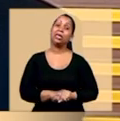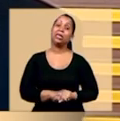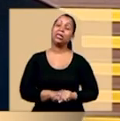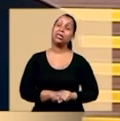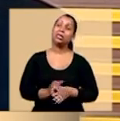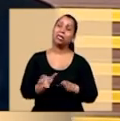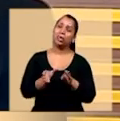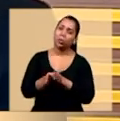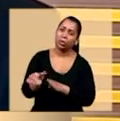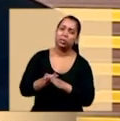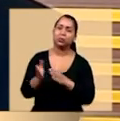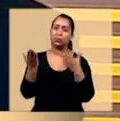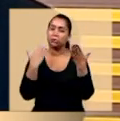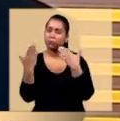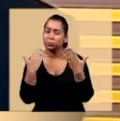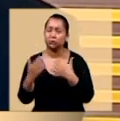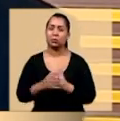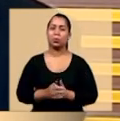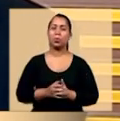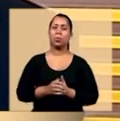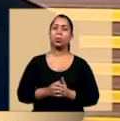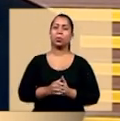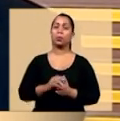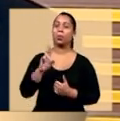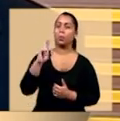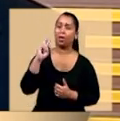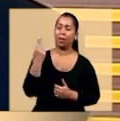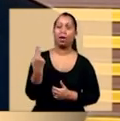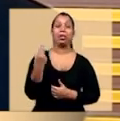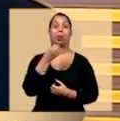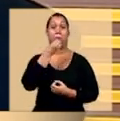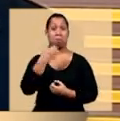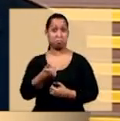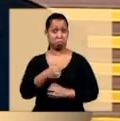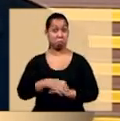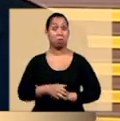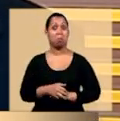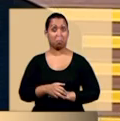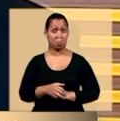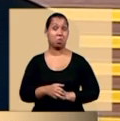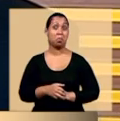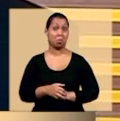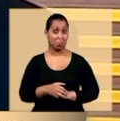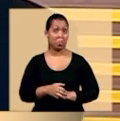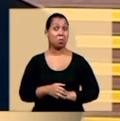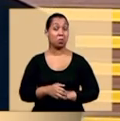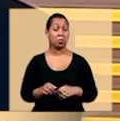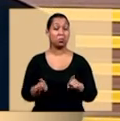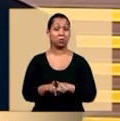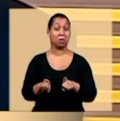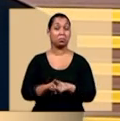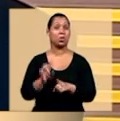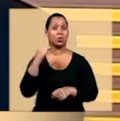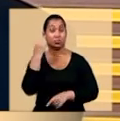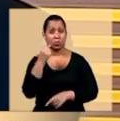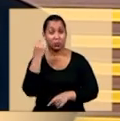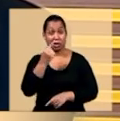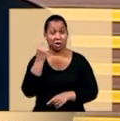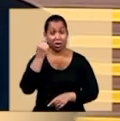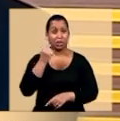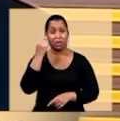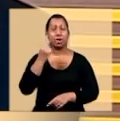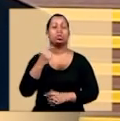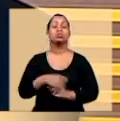a orientação de um psicólogo, ter um RH eficaz, não é? Ter um departamento jurídico para nortear